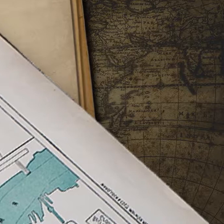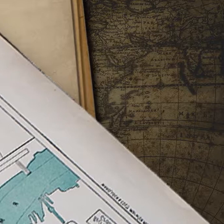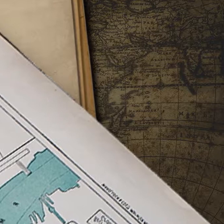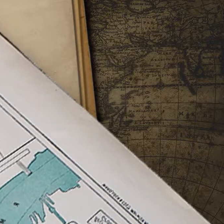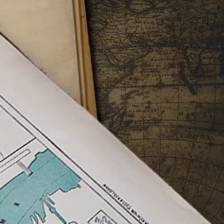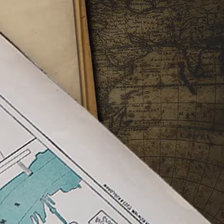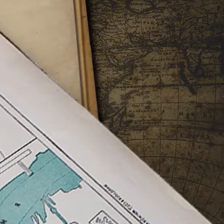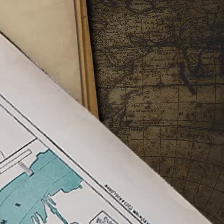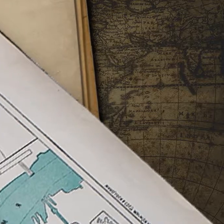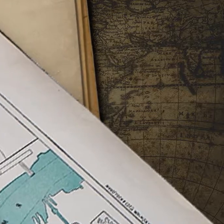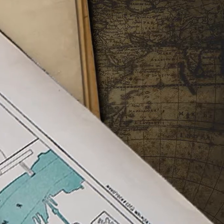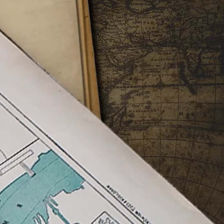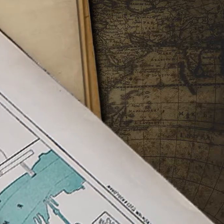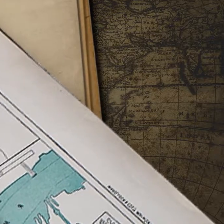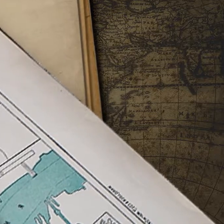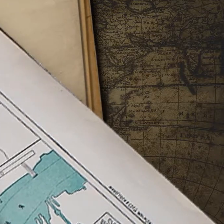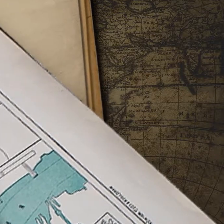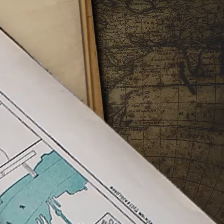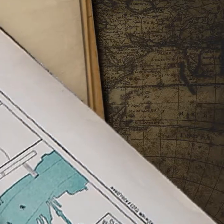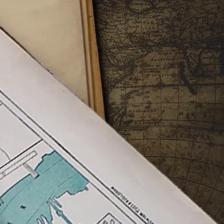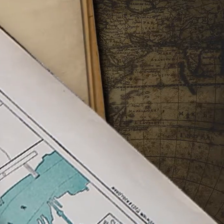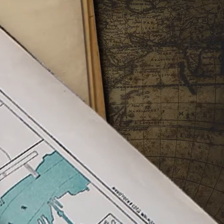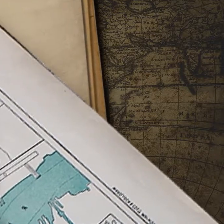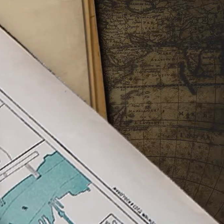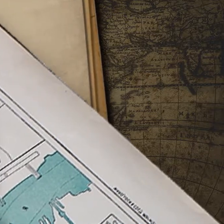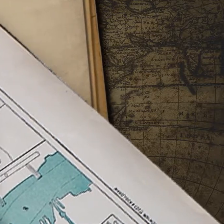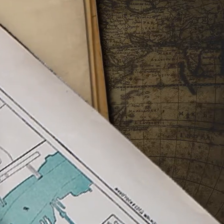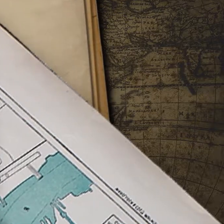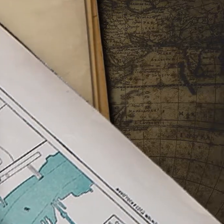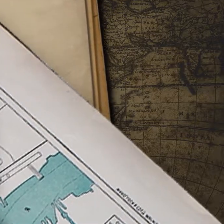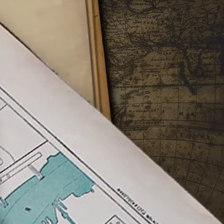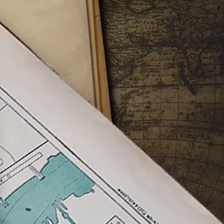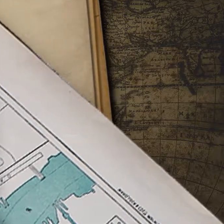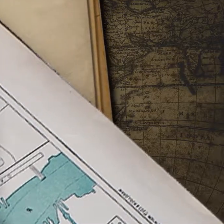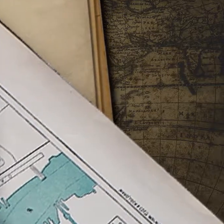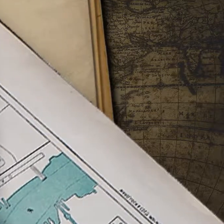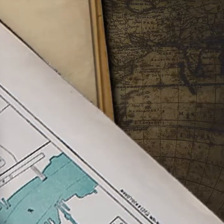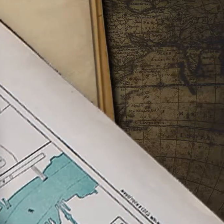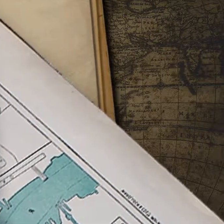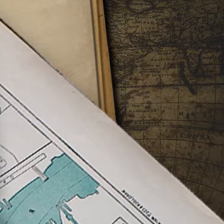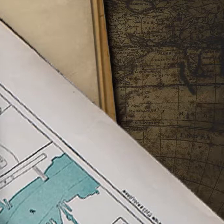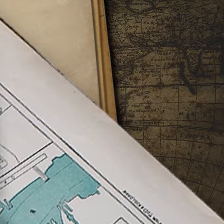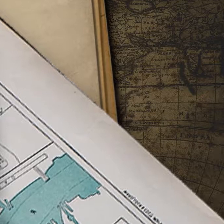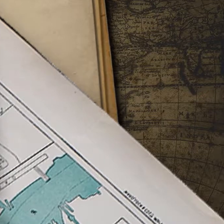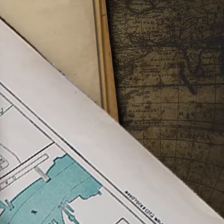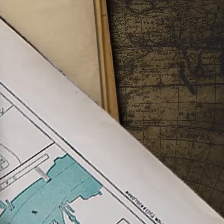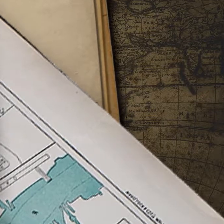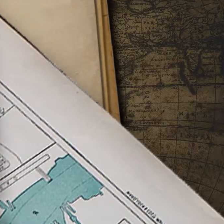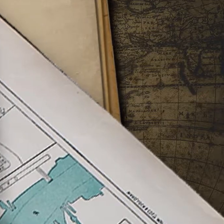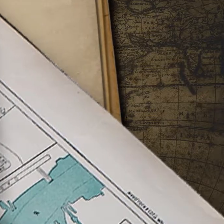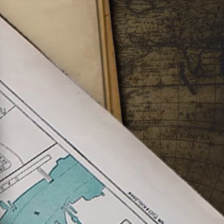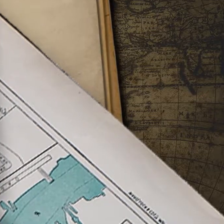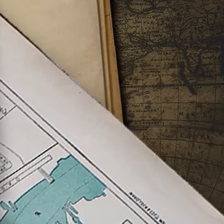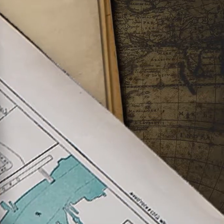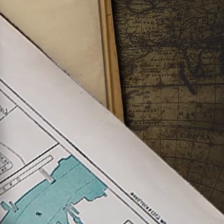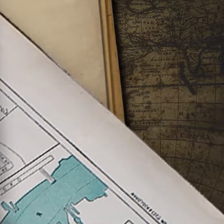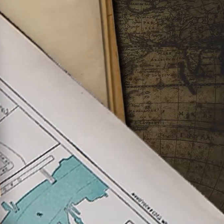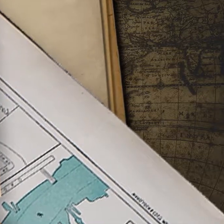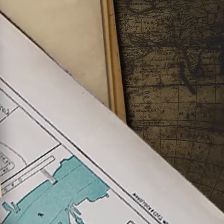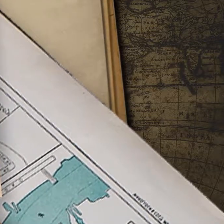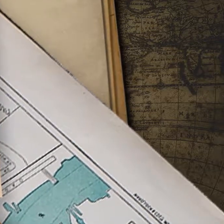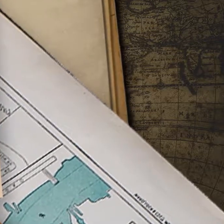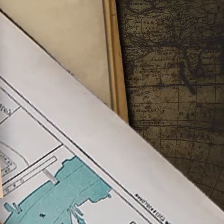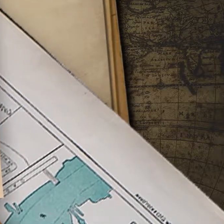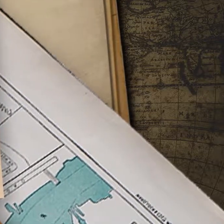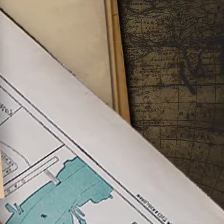de terno com as mãos no bolso e Phileas Fogg segura sua cartola e uma varinha na mão. O dono do elefante tem barba,